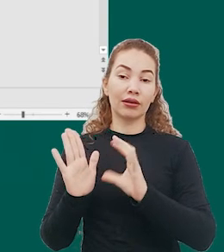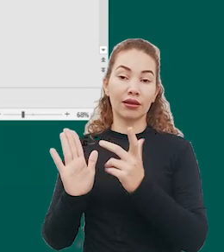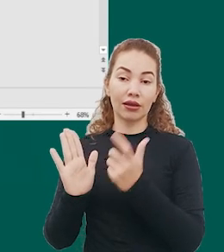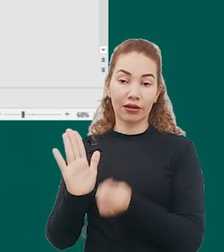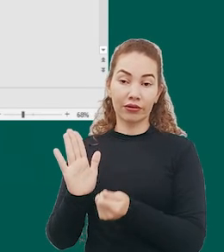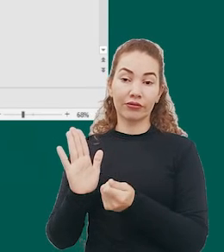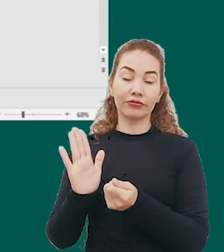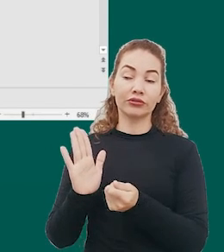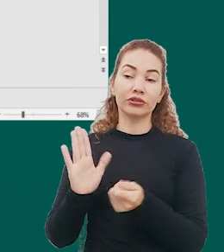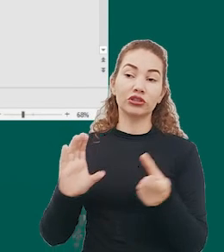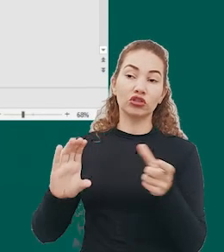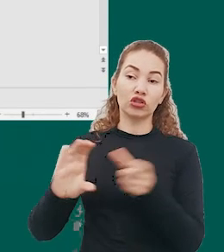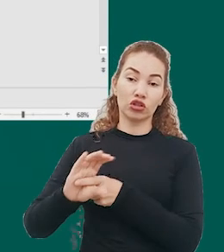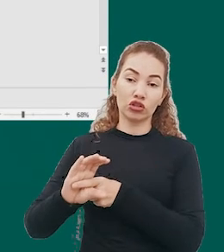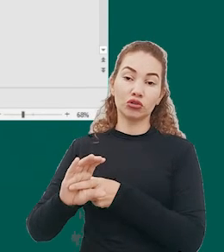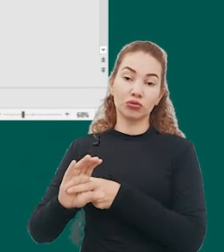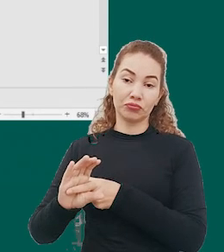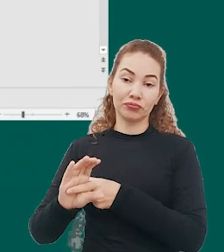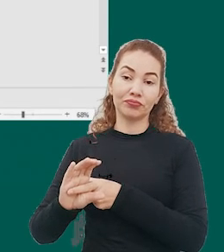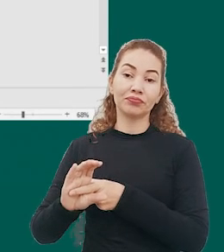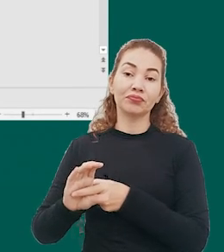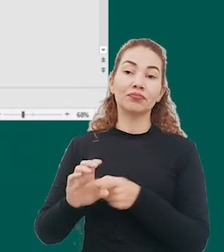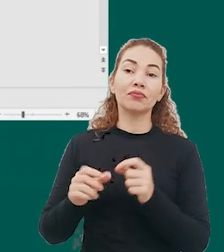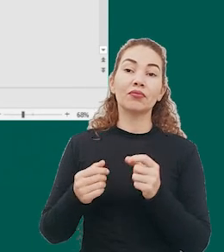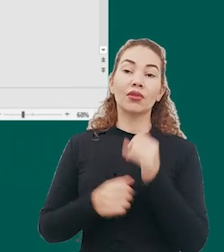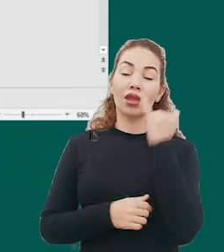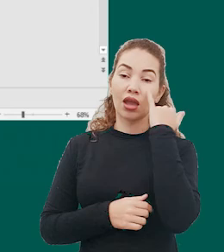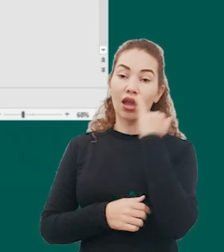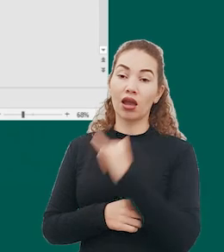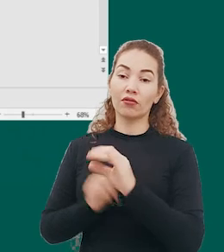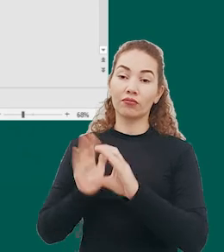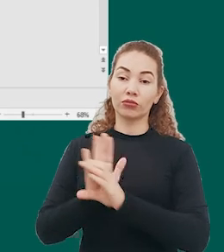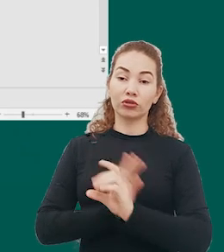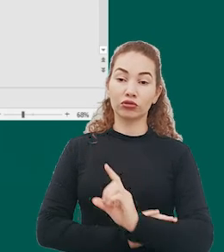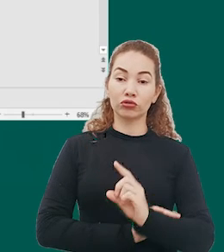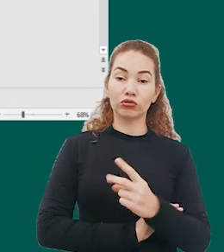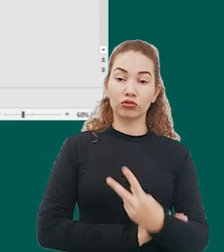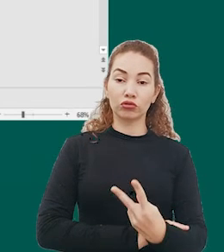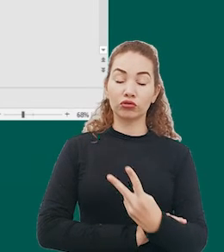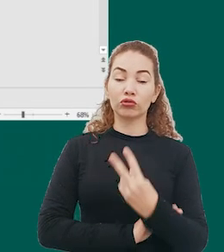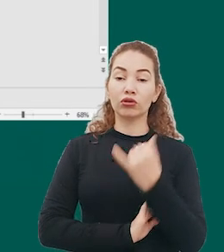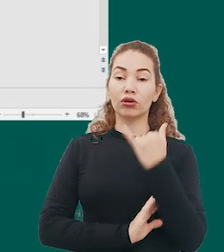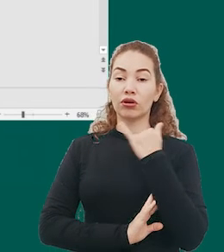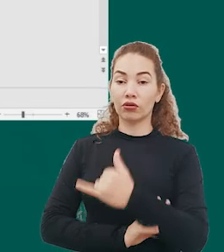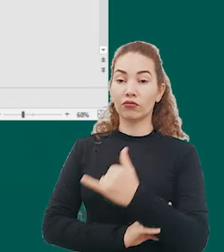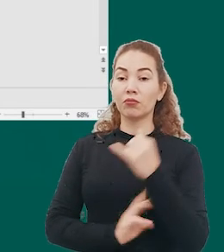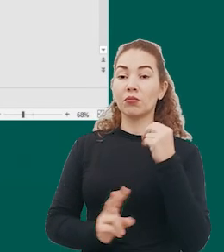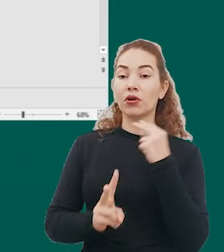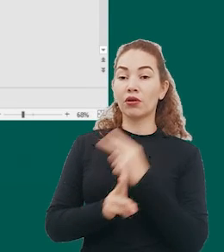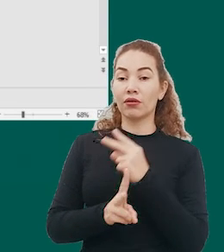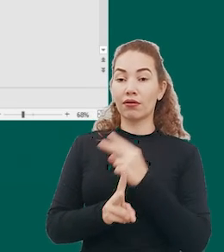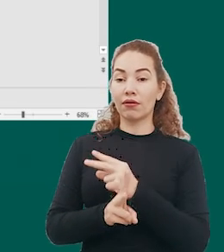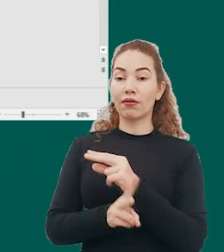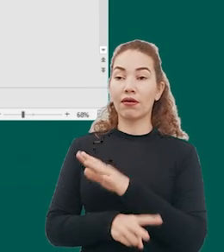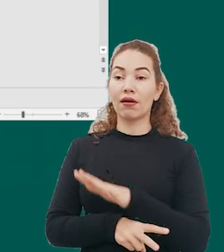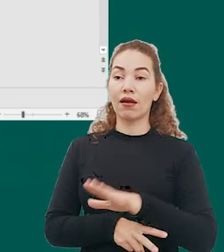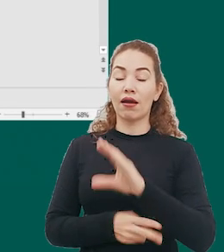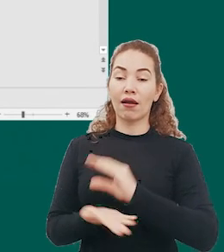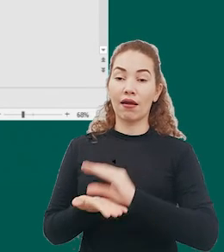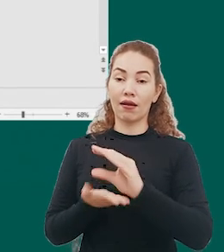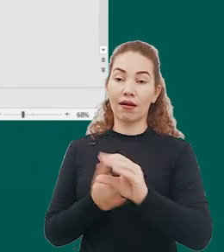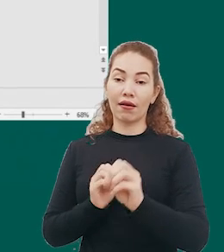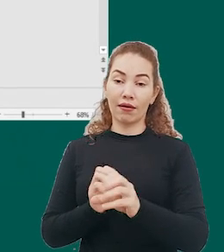de dívidas e ônus reais, vou informar o código 12 e vou informar que é um empréstimo, né, referente a crédito